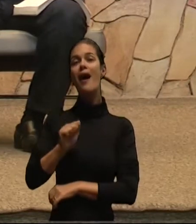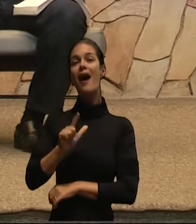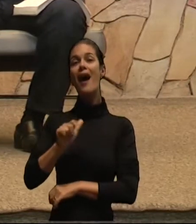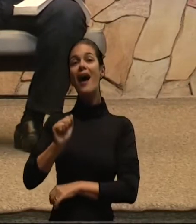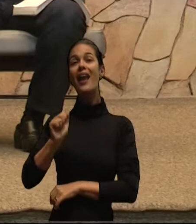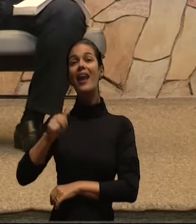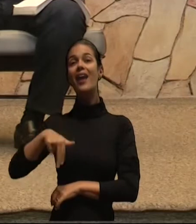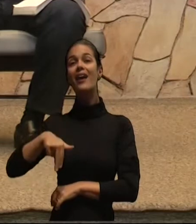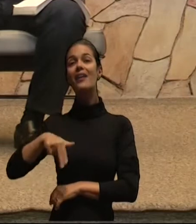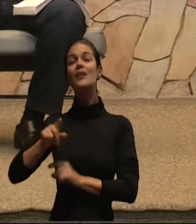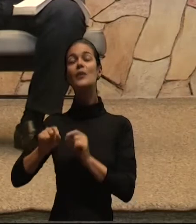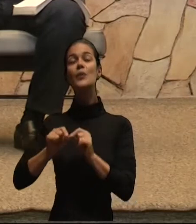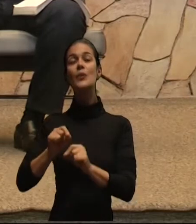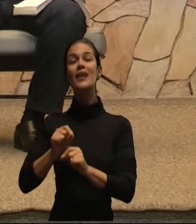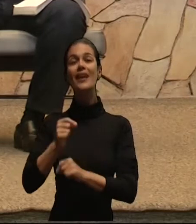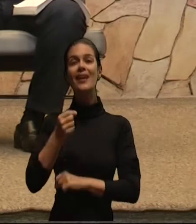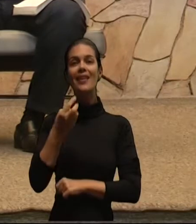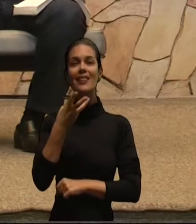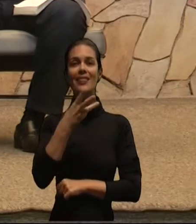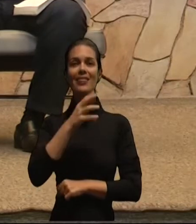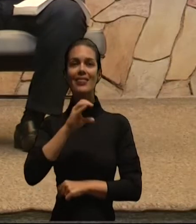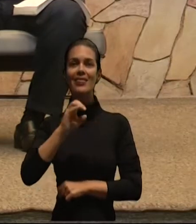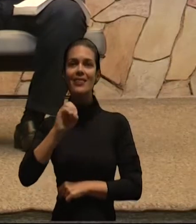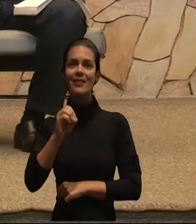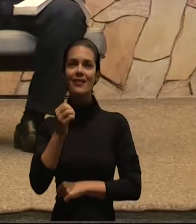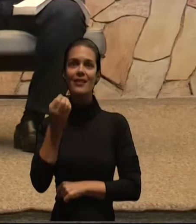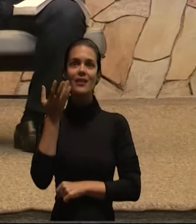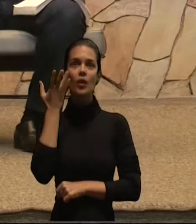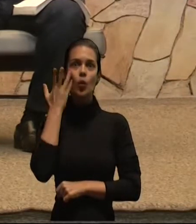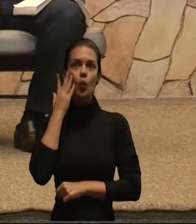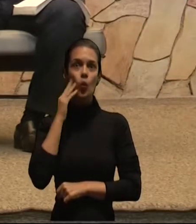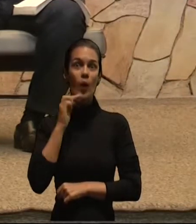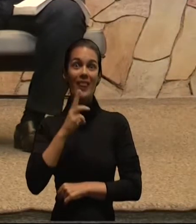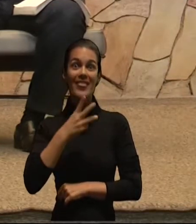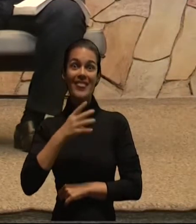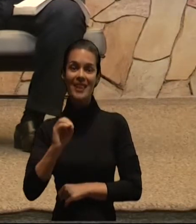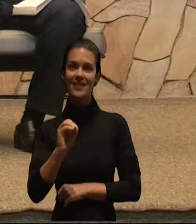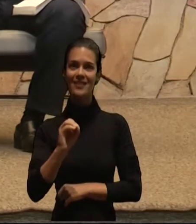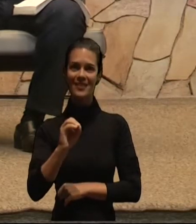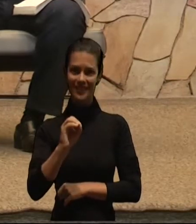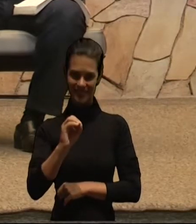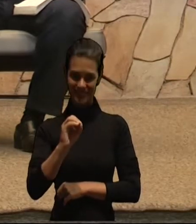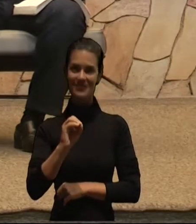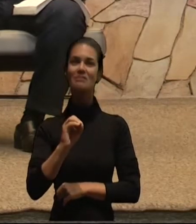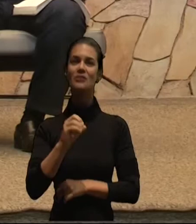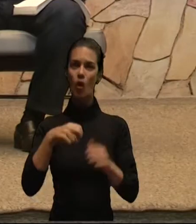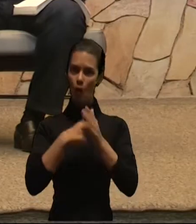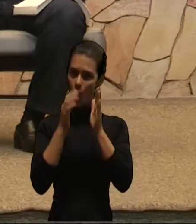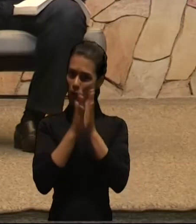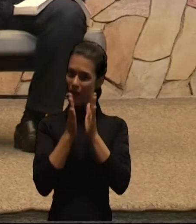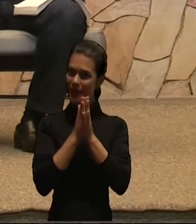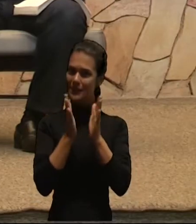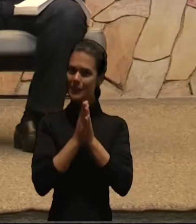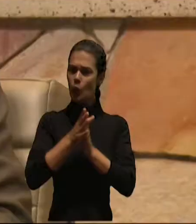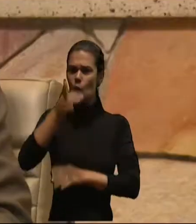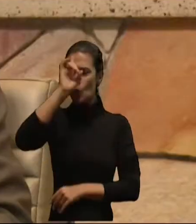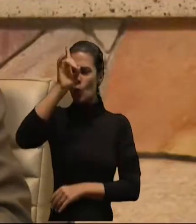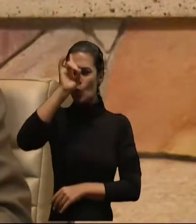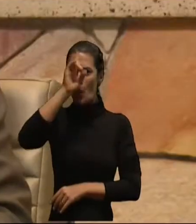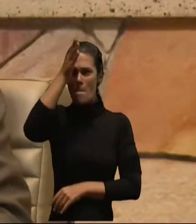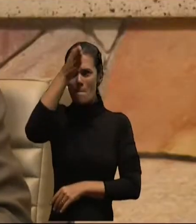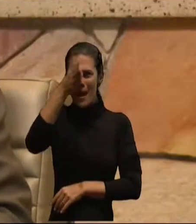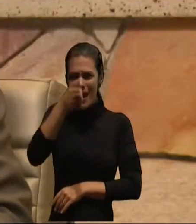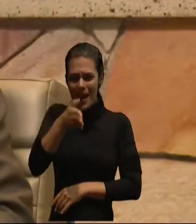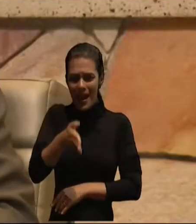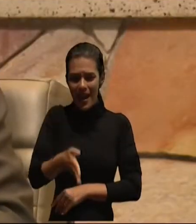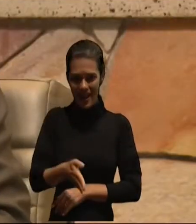de oração pelas famílias. Então, há de ser uma bênção na vida da nossa igreja, irmãos terão ainda maiores informações. Vamos